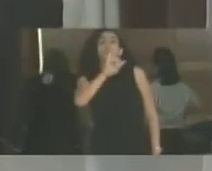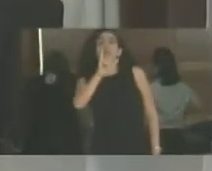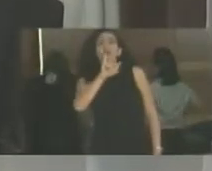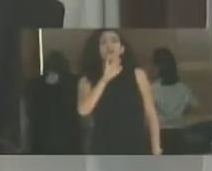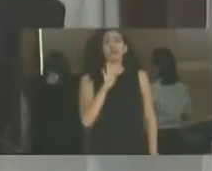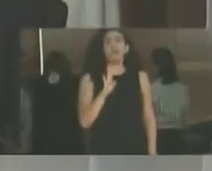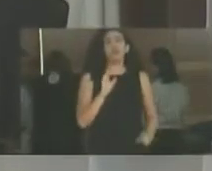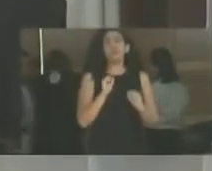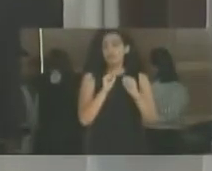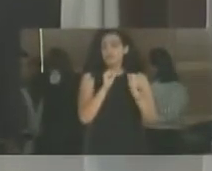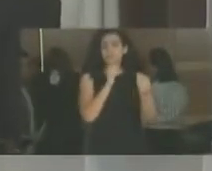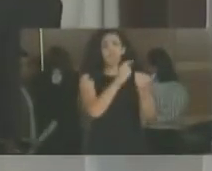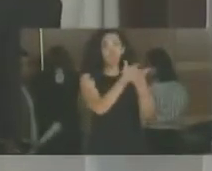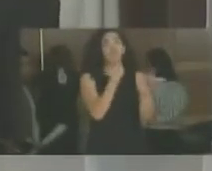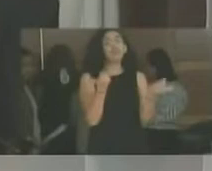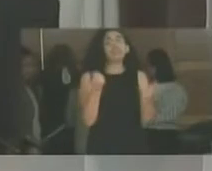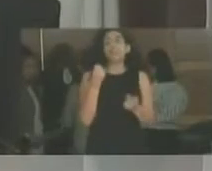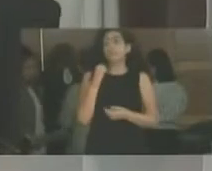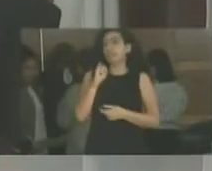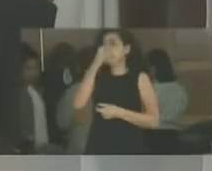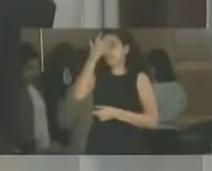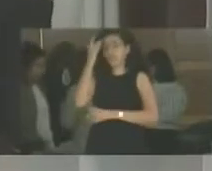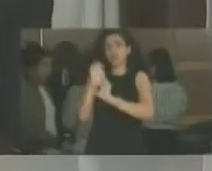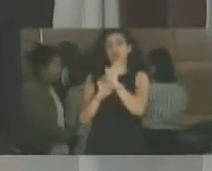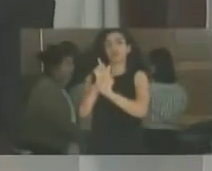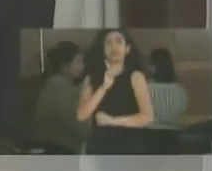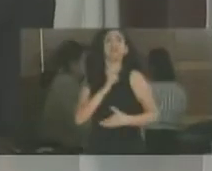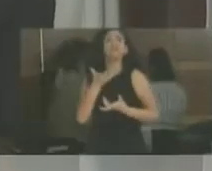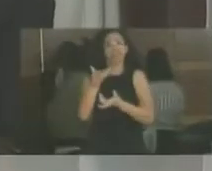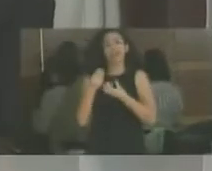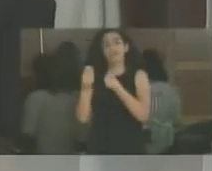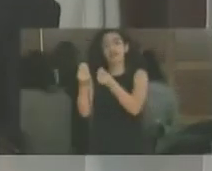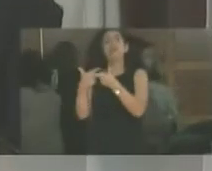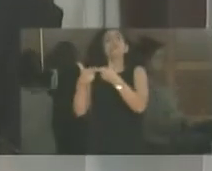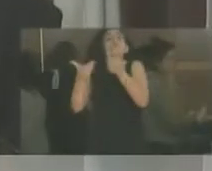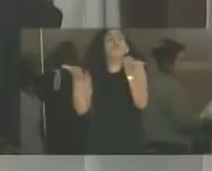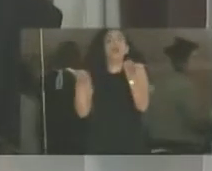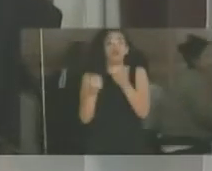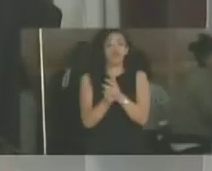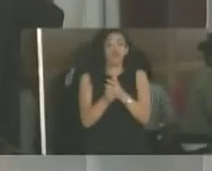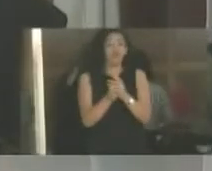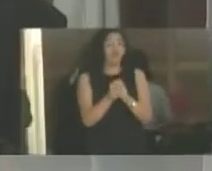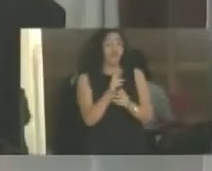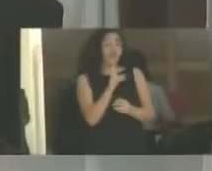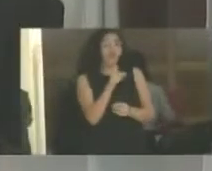se o empresário quer doar, qual o problema nisso? Esse dinheiro que já se economizou no bebedouro